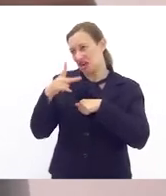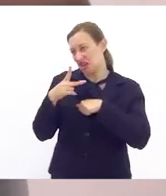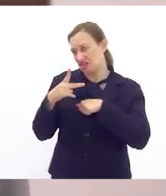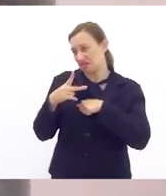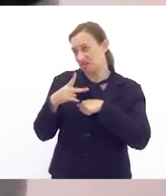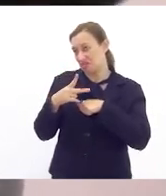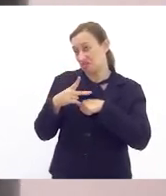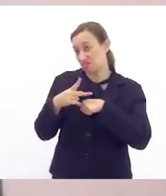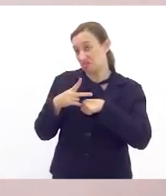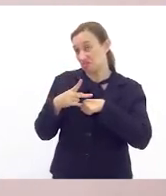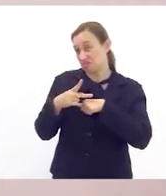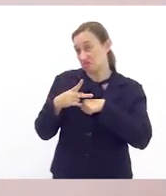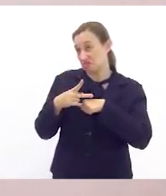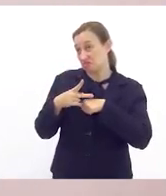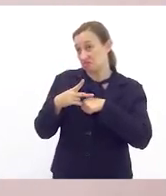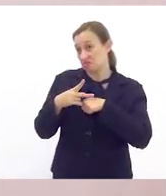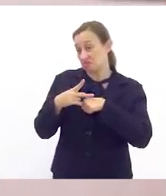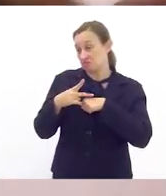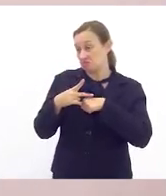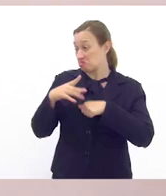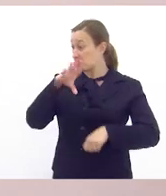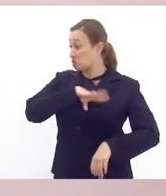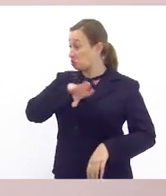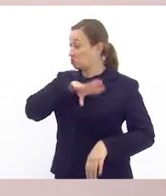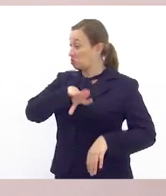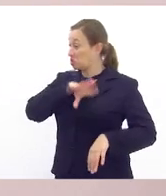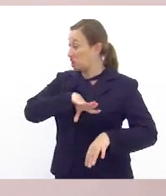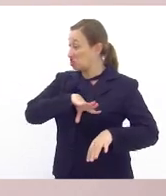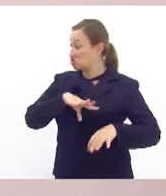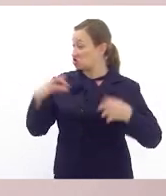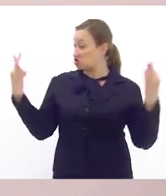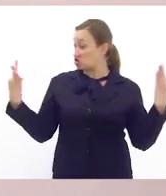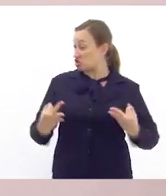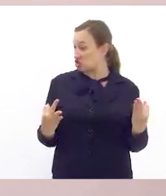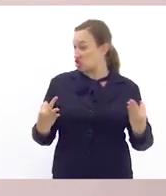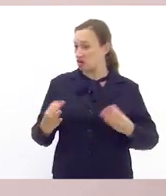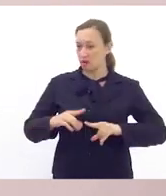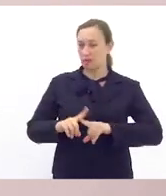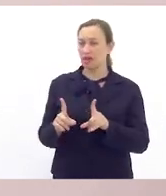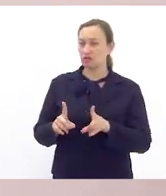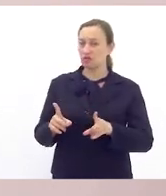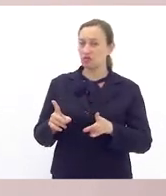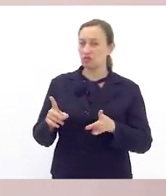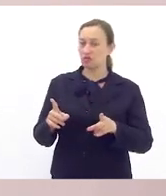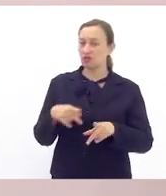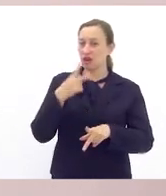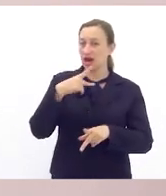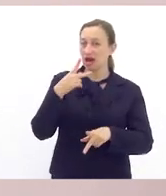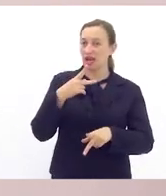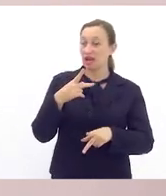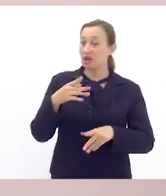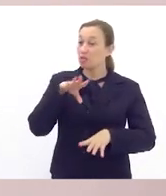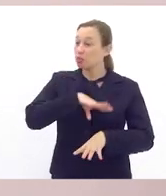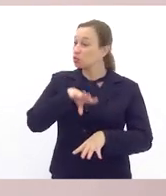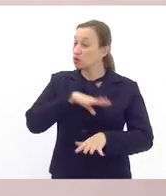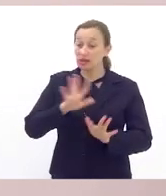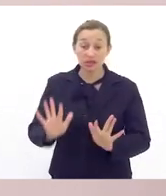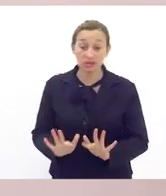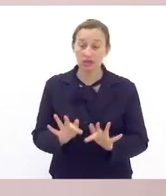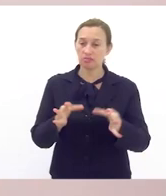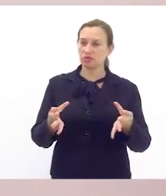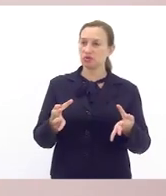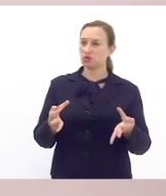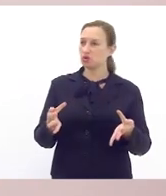igual vocês falam bonito aqui mas vou falar na linguagem do Povo o meu povo não aguenta mais em Resende